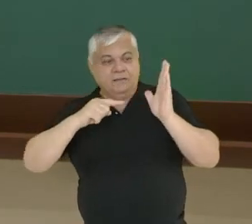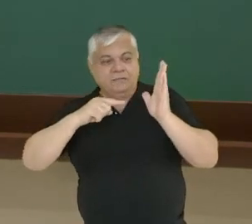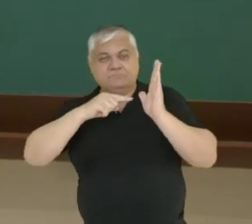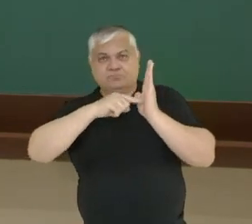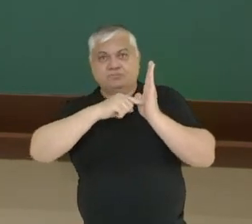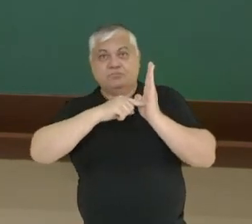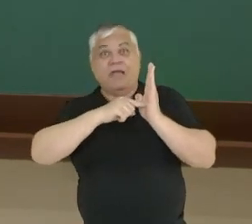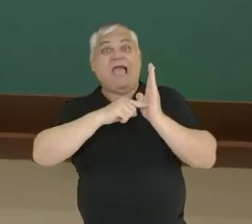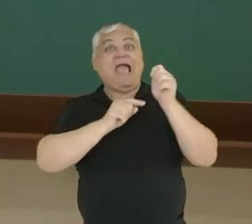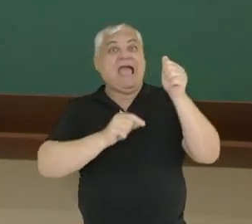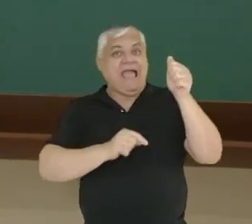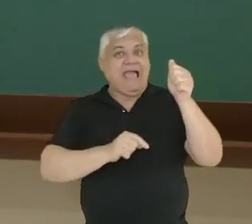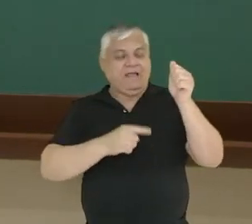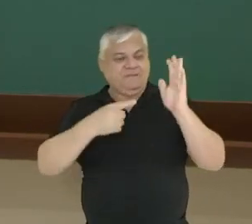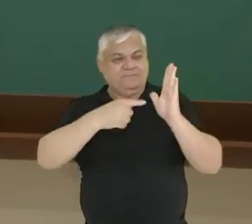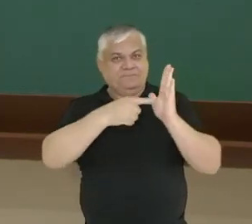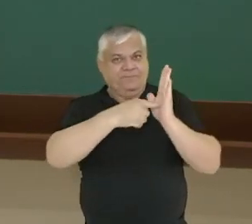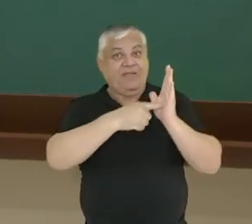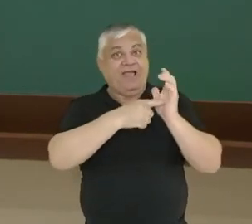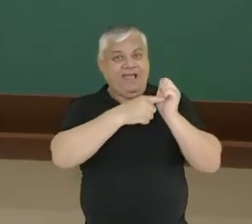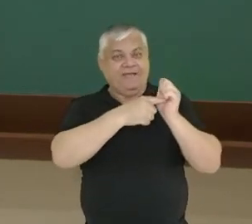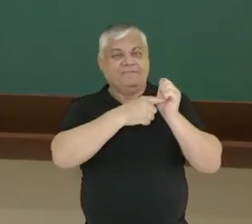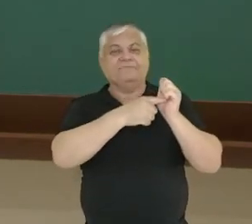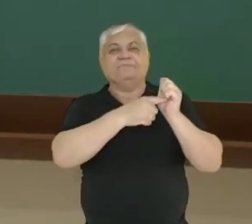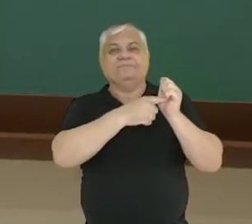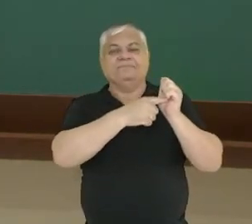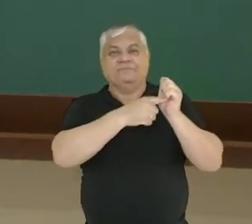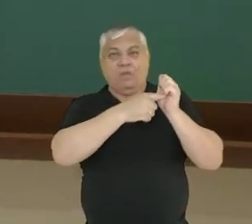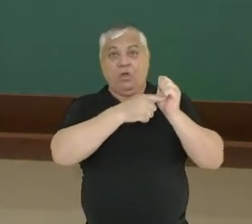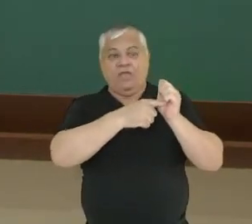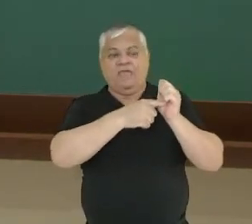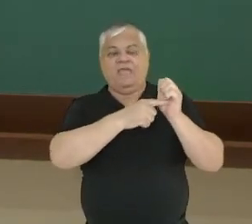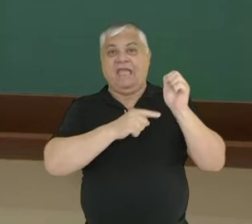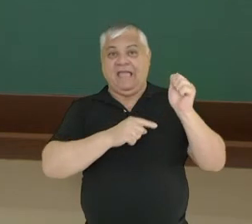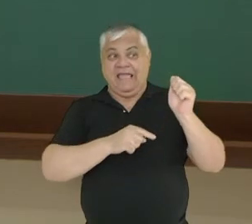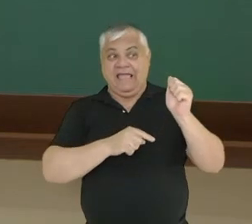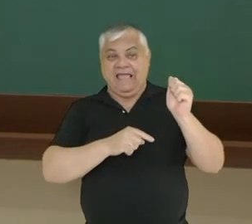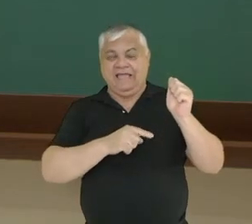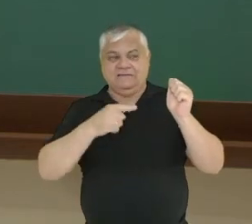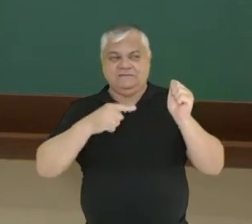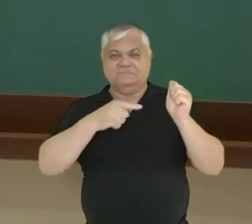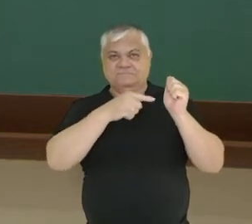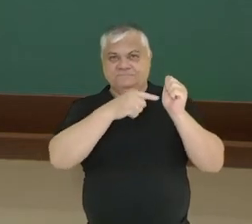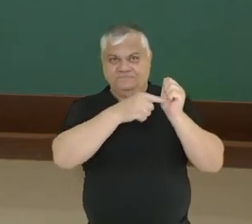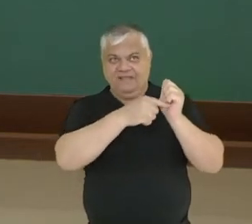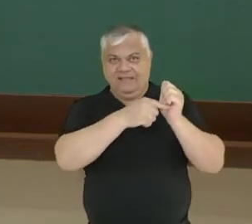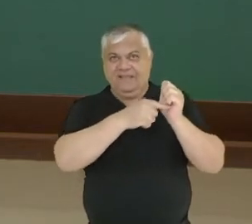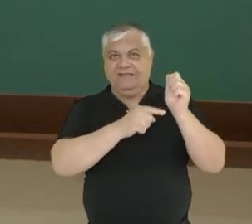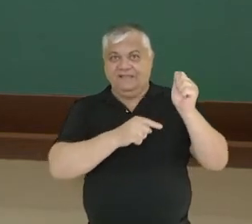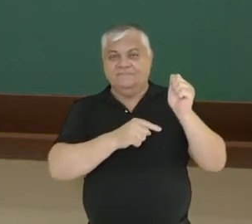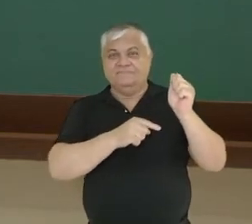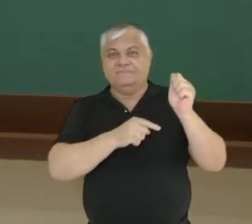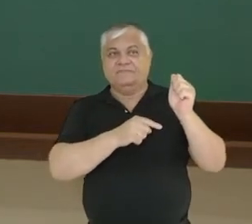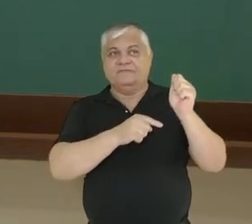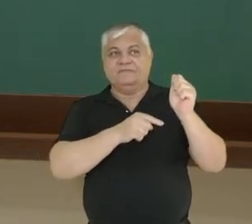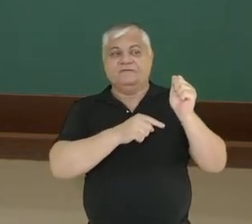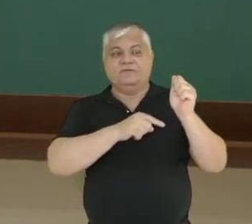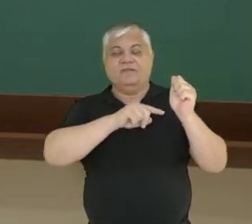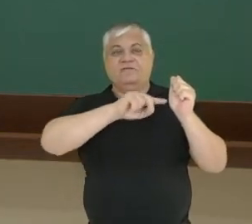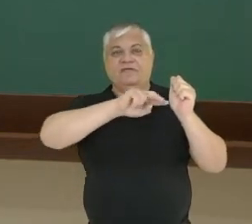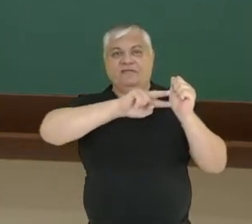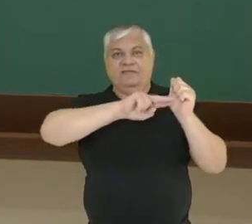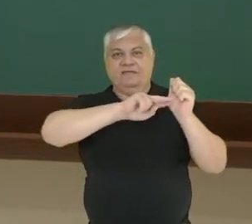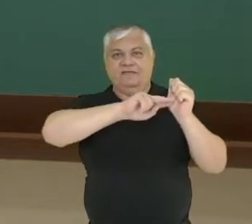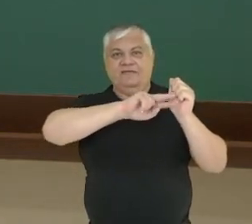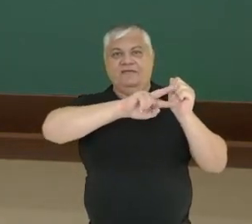no lá, tá? Depois que você fixar a ponta seca no ponto A, você vai abrir o